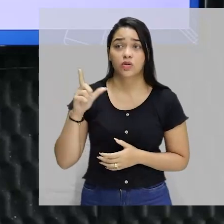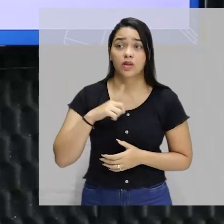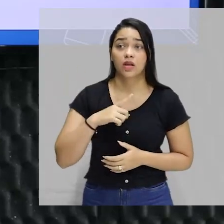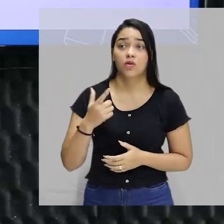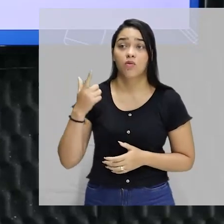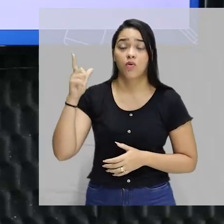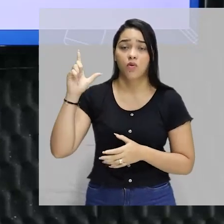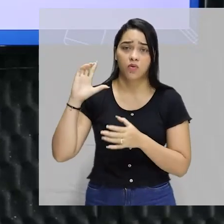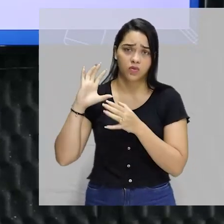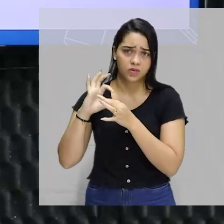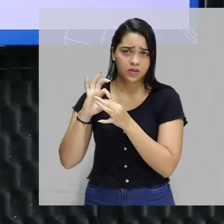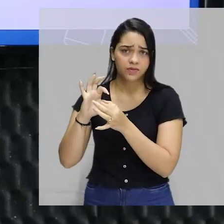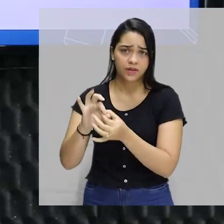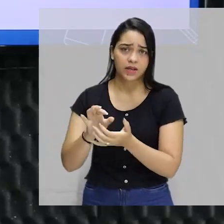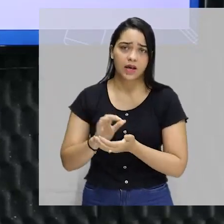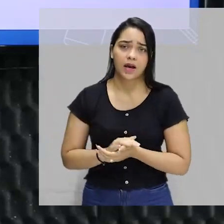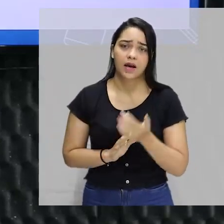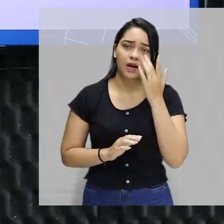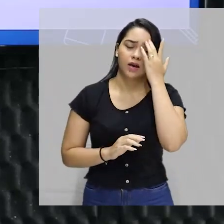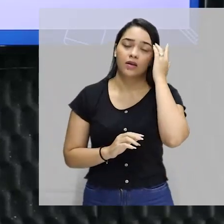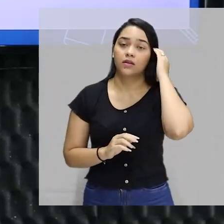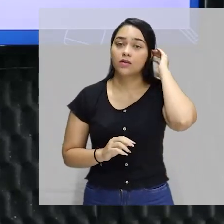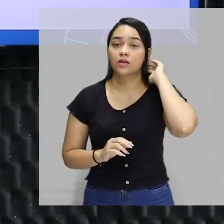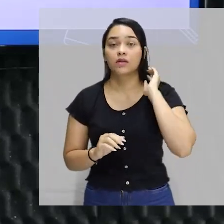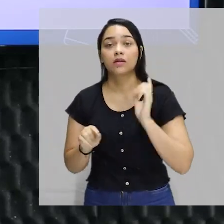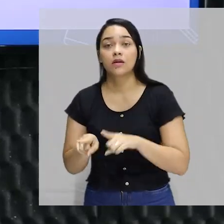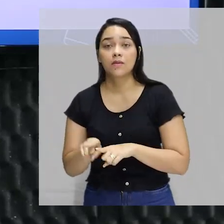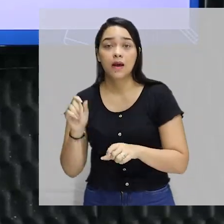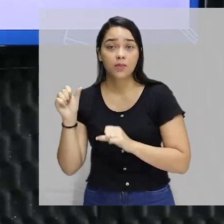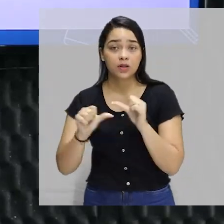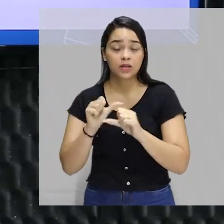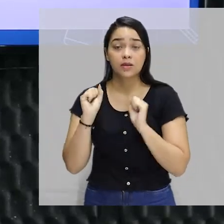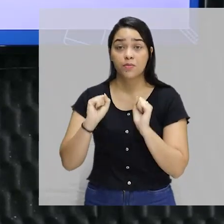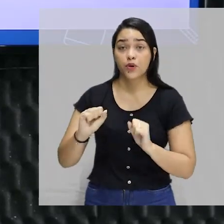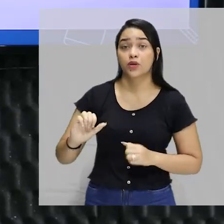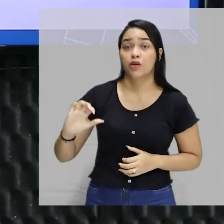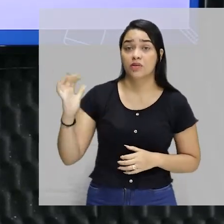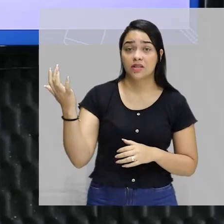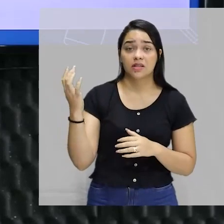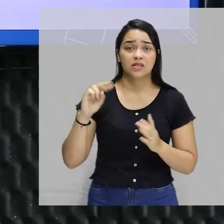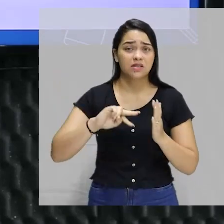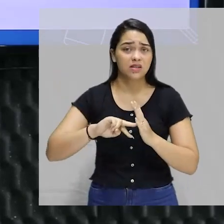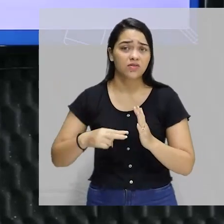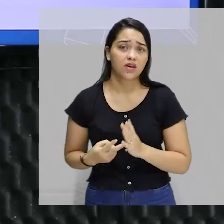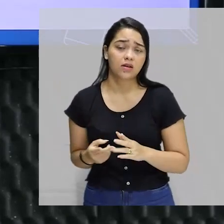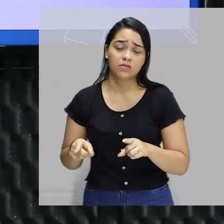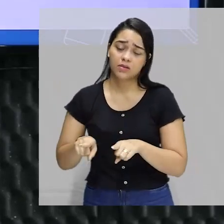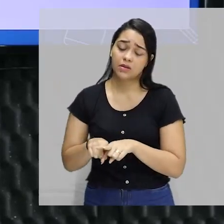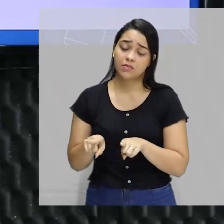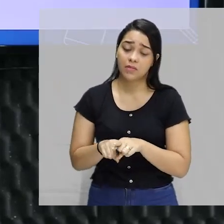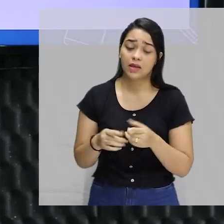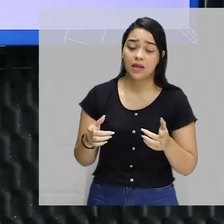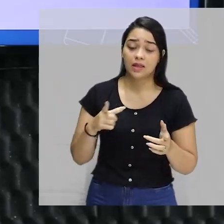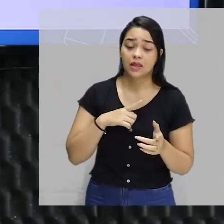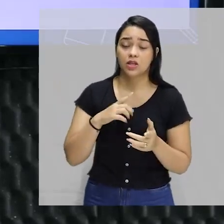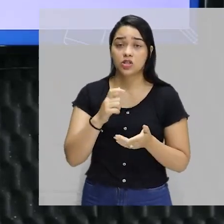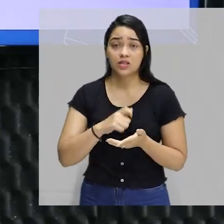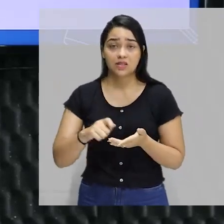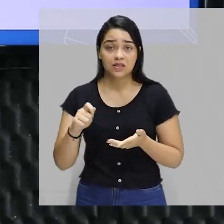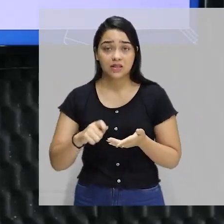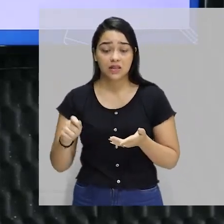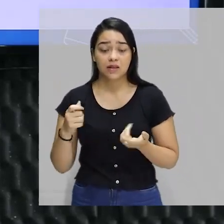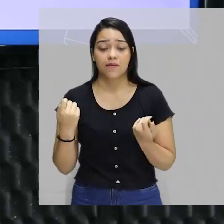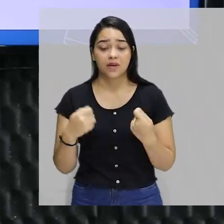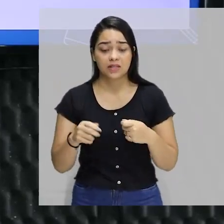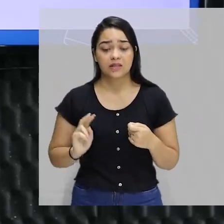um outro significado, né? Até a mudança pode ocorrer de significado. Também de ortografia. Então,